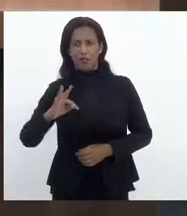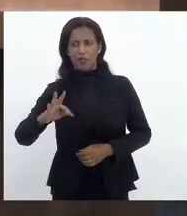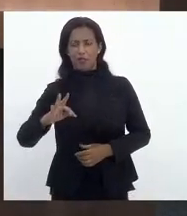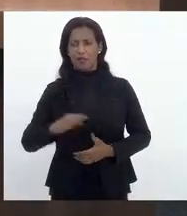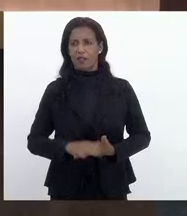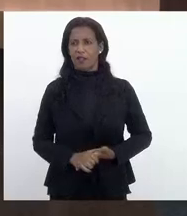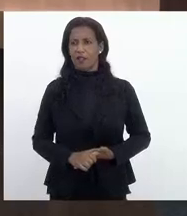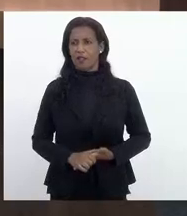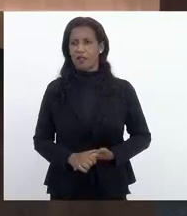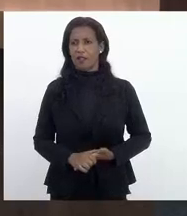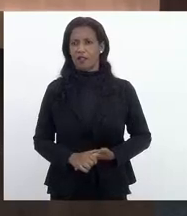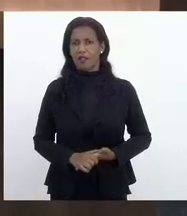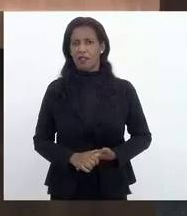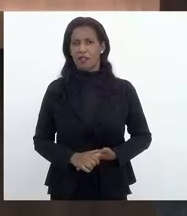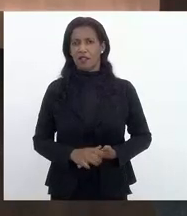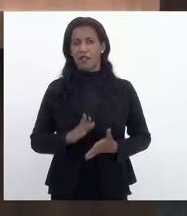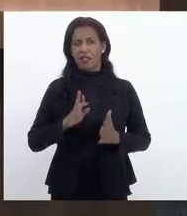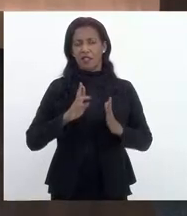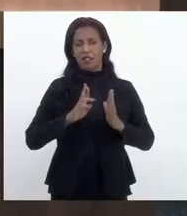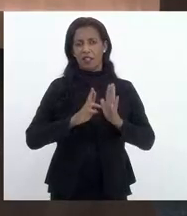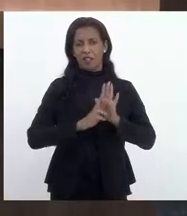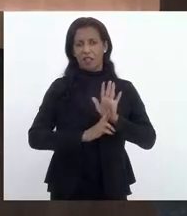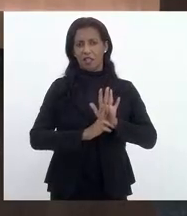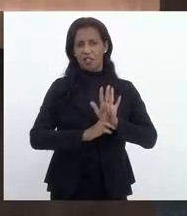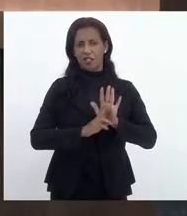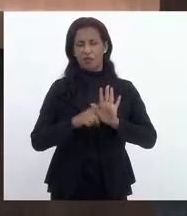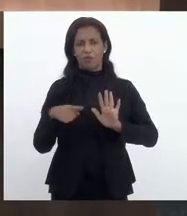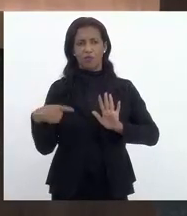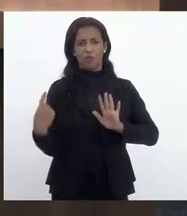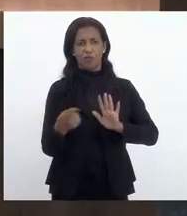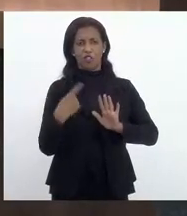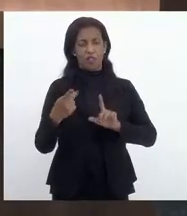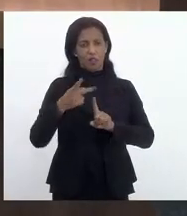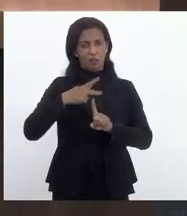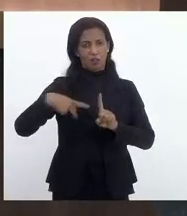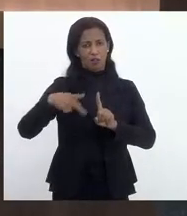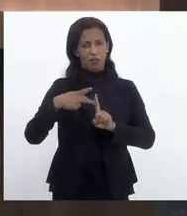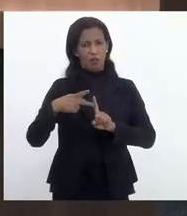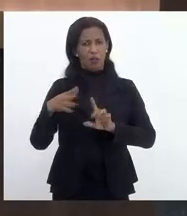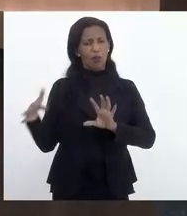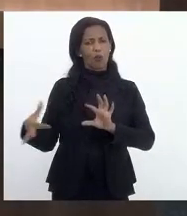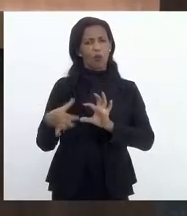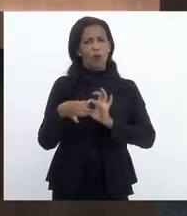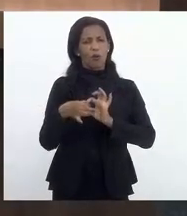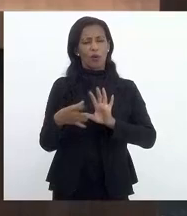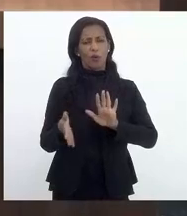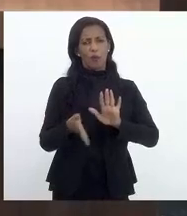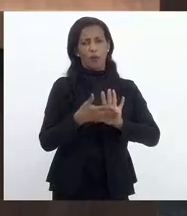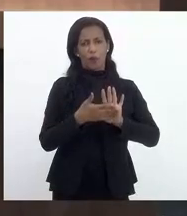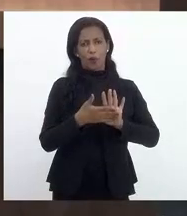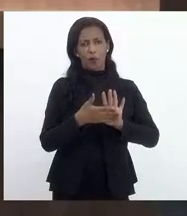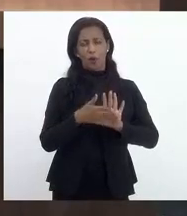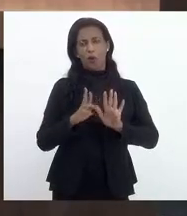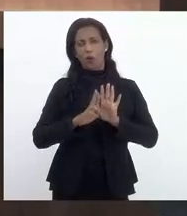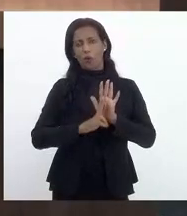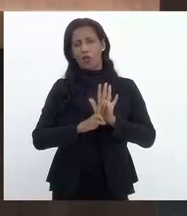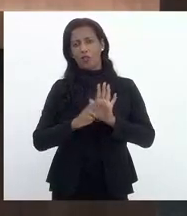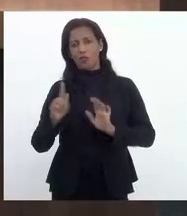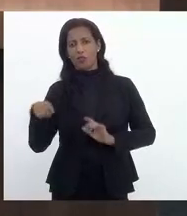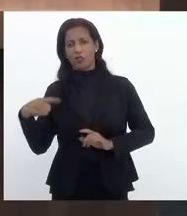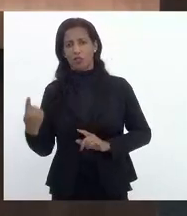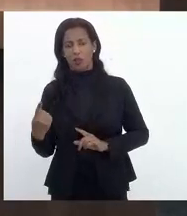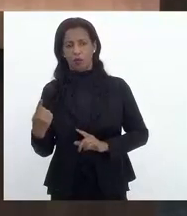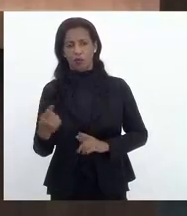e taram no regime Geral de previdência foi a ligação que tem um regime próprio de previdência para o regime geral